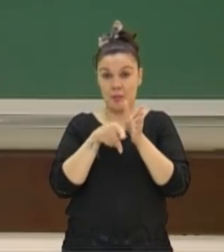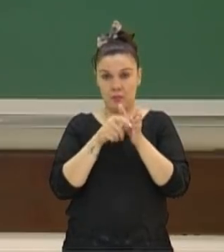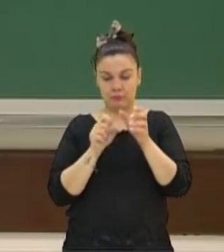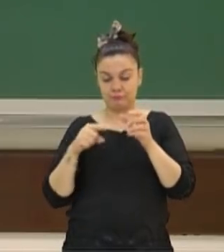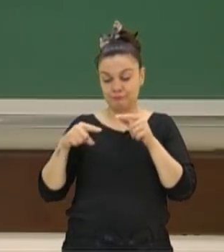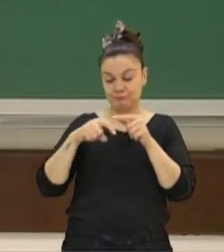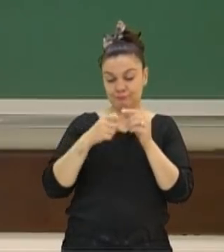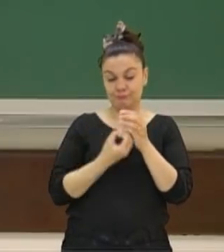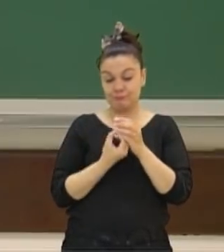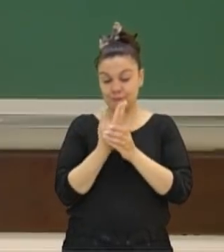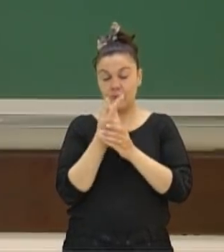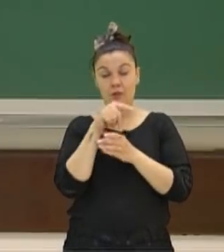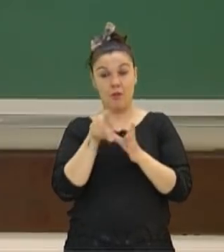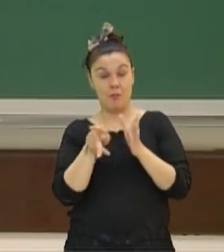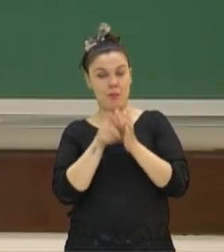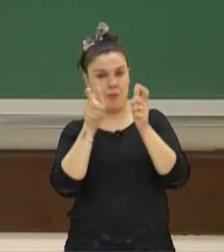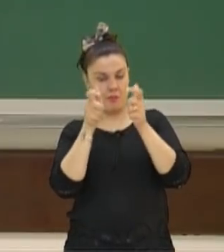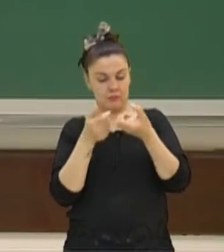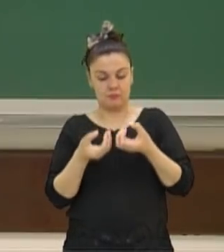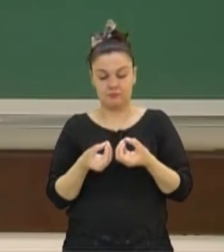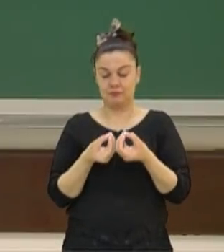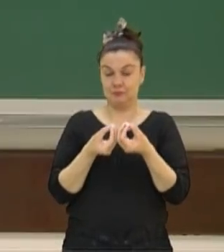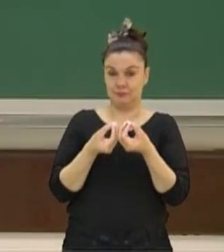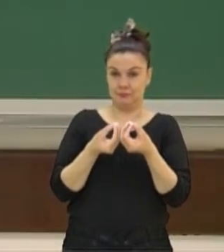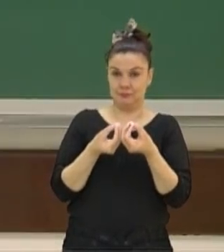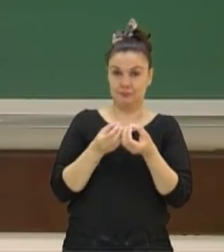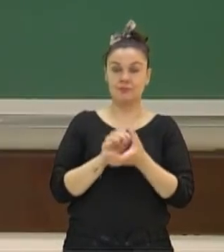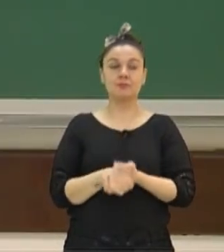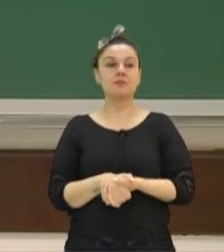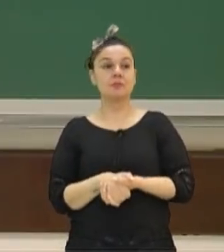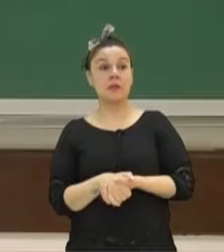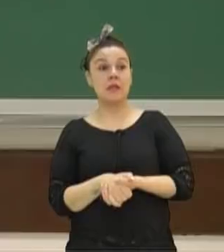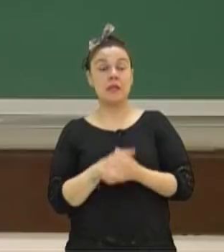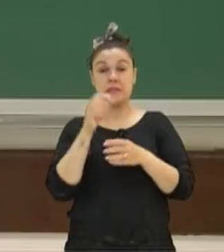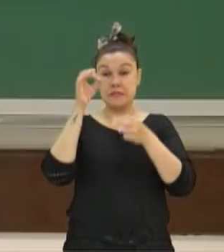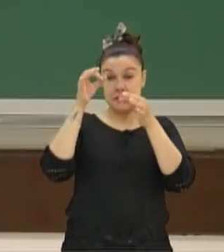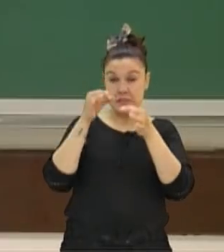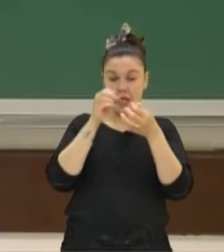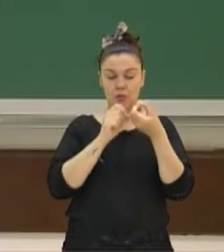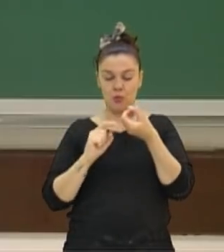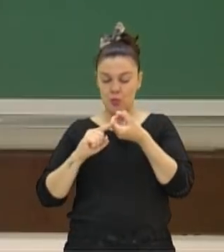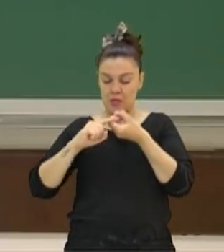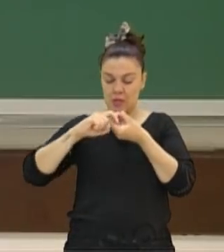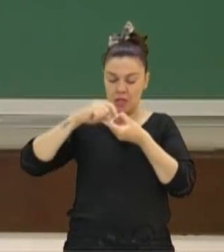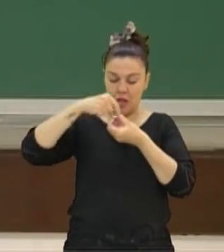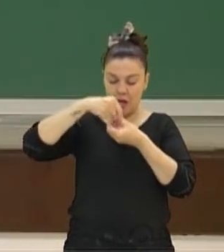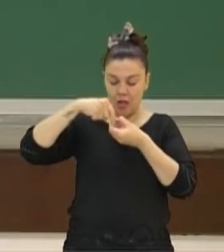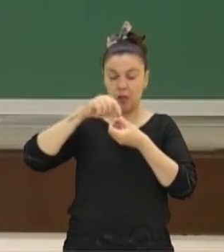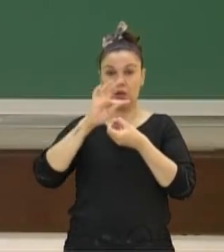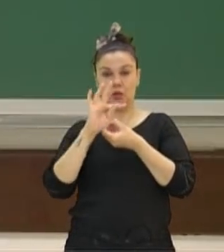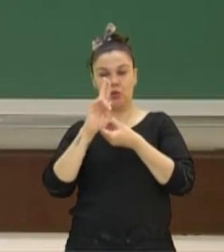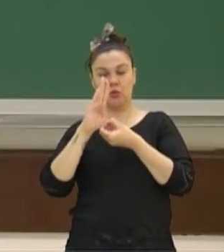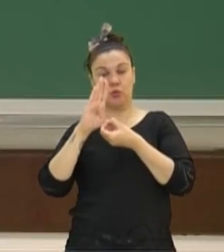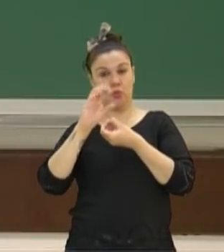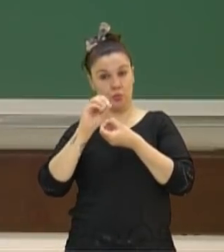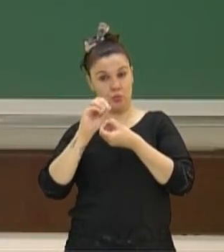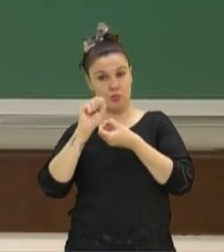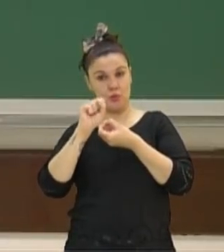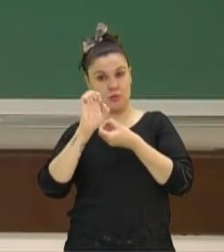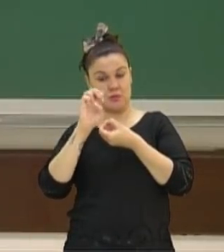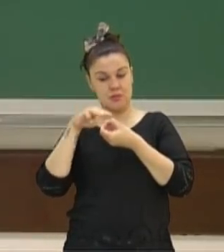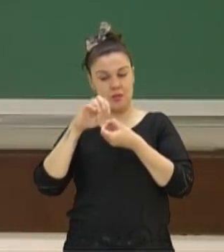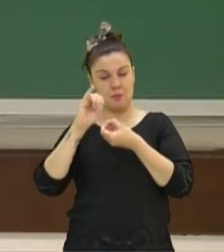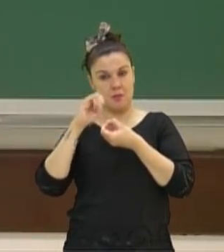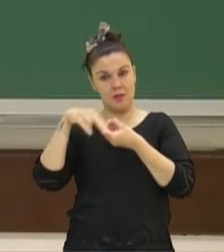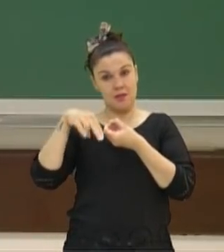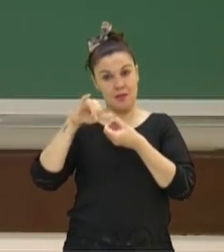dos espermatozoides, a gente já viu que é nos testículos, mais especificamente lá nos túbulos seminíferos, né, lá